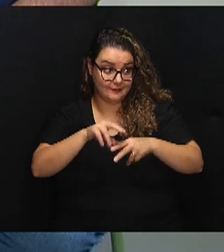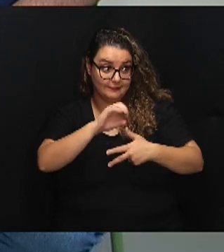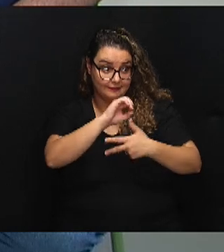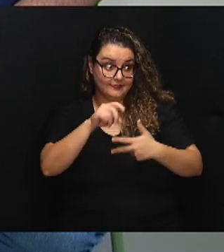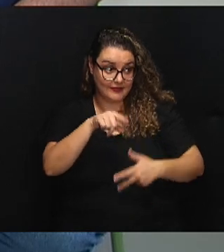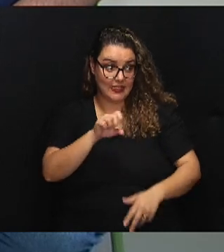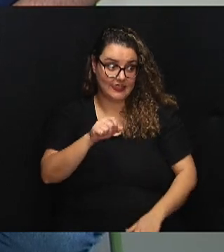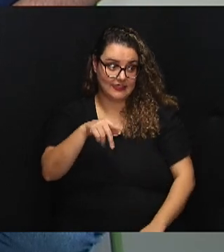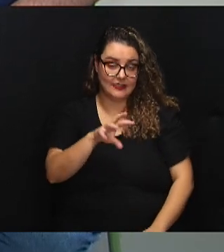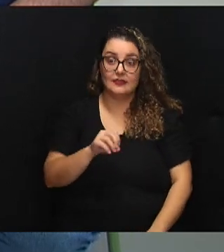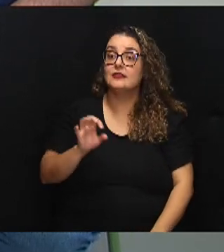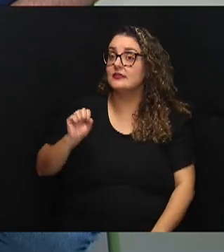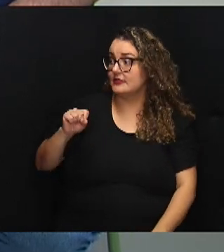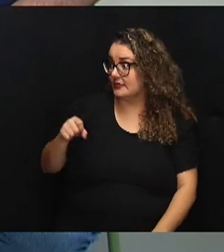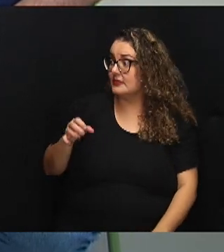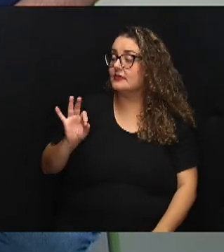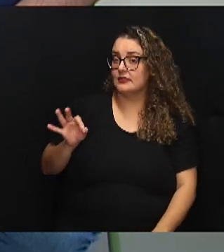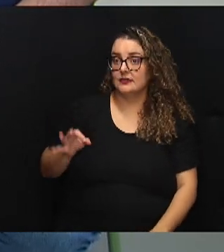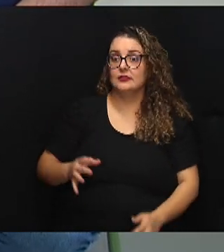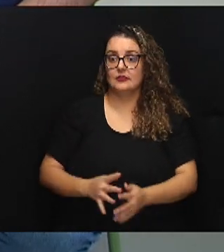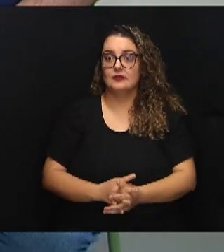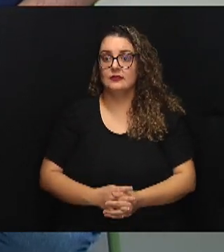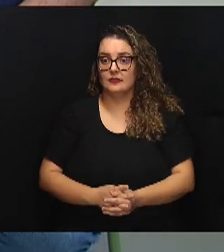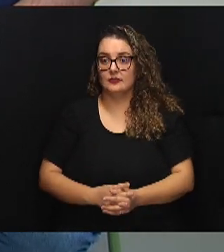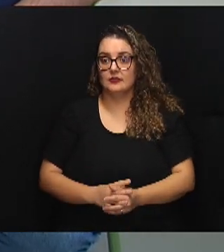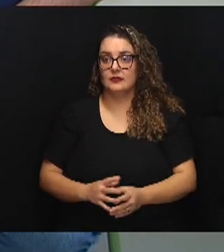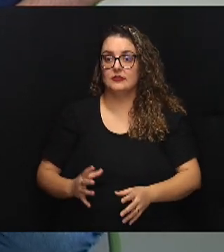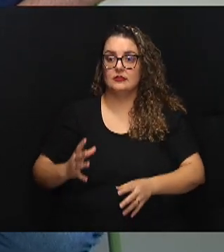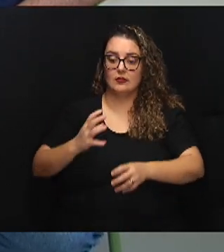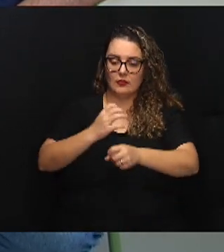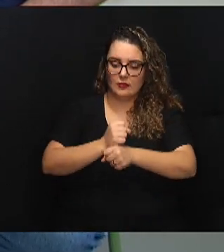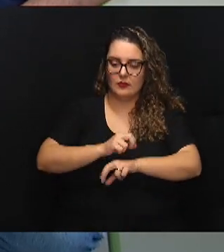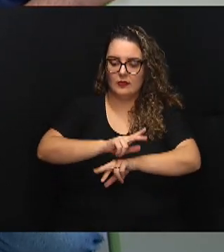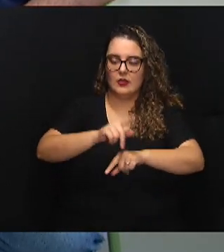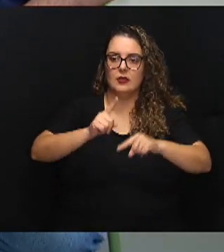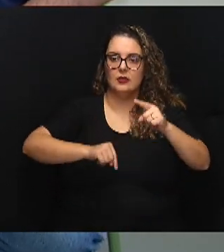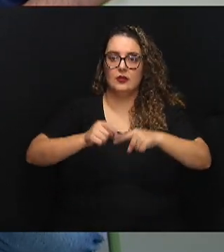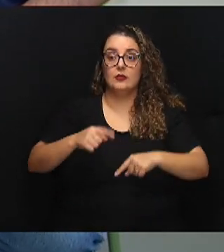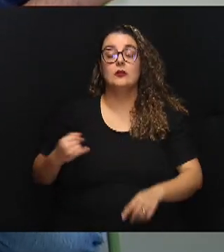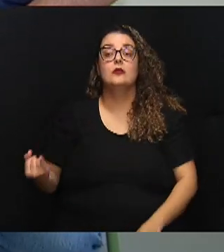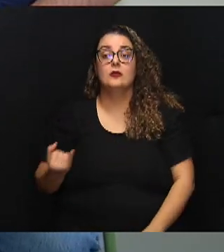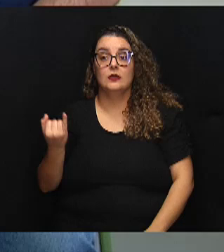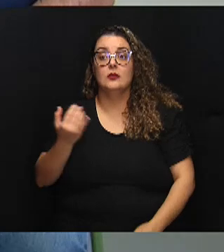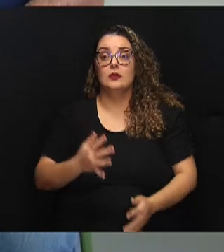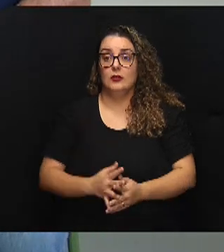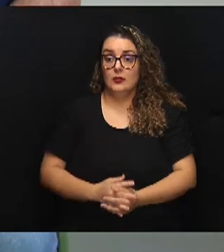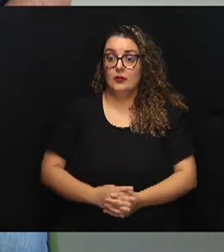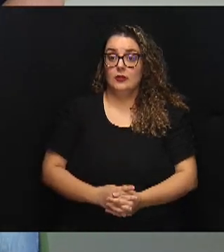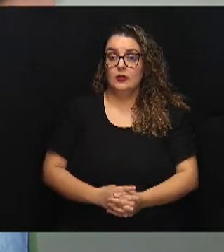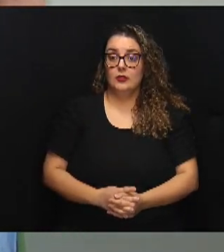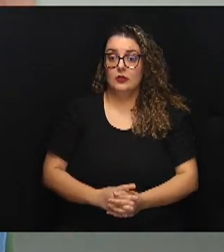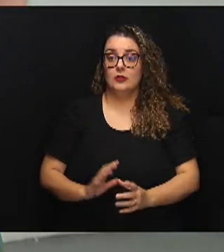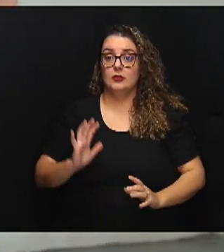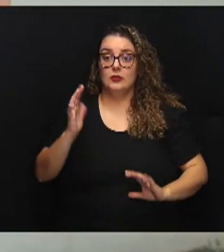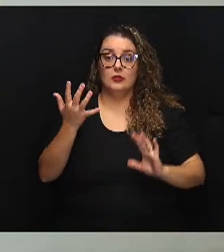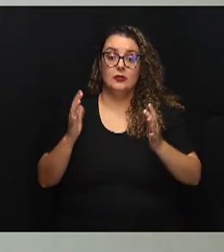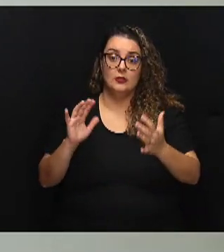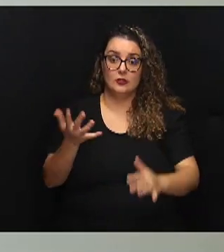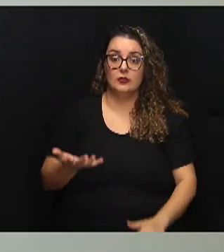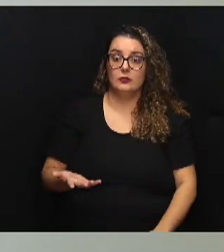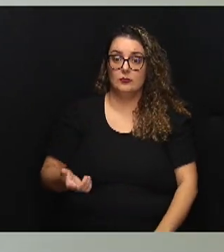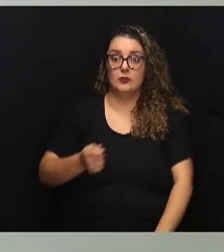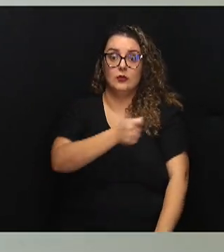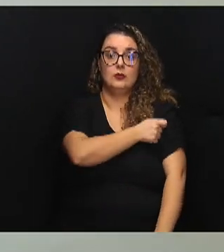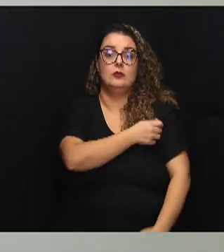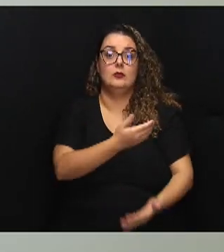Sandro? Sim, com certeza. Um conjunto de matérias, né? Um conjunto de matérias muito importante que vai aparecer ali para o estudante,